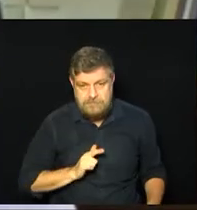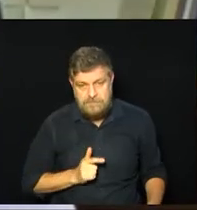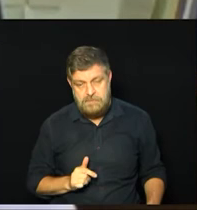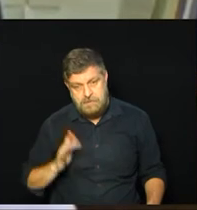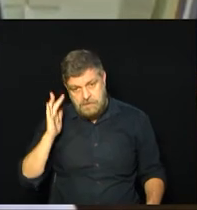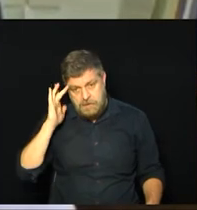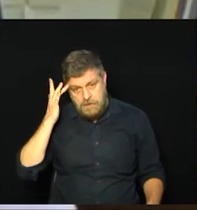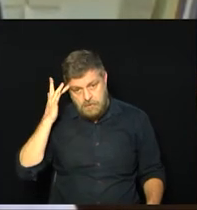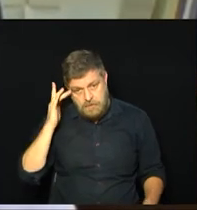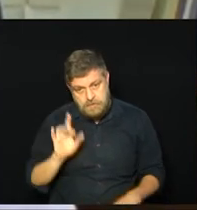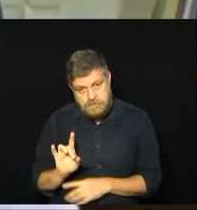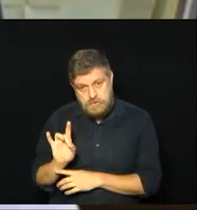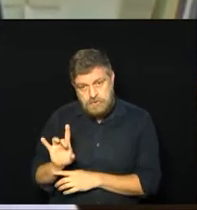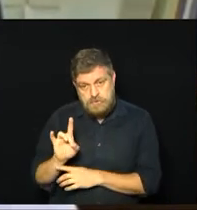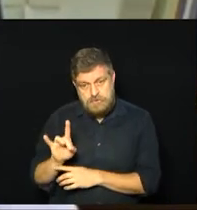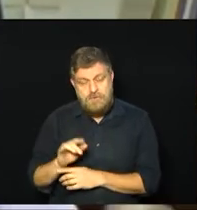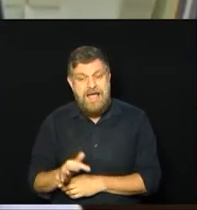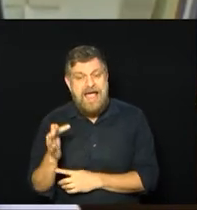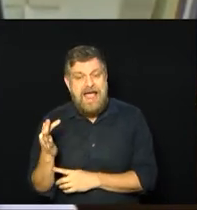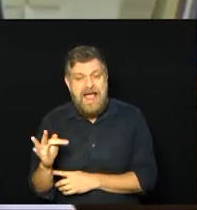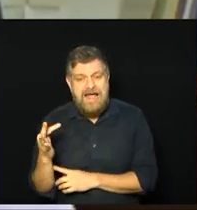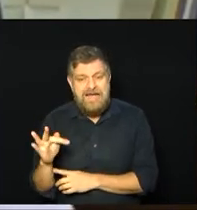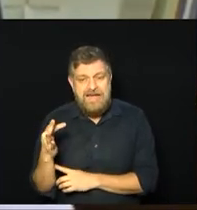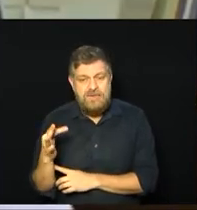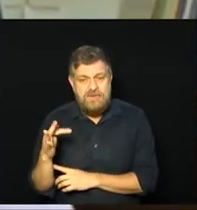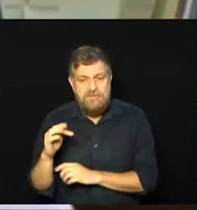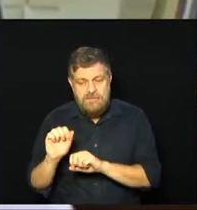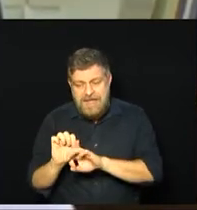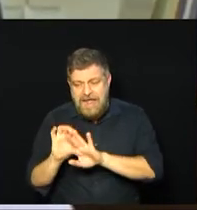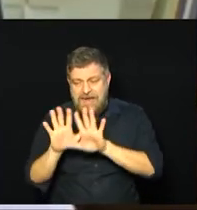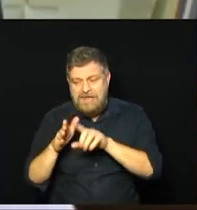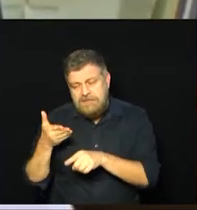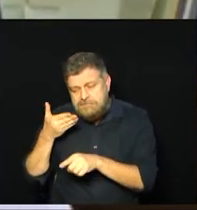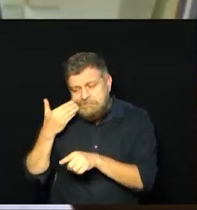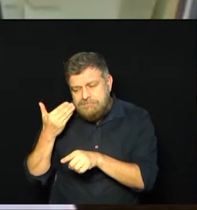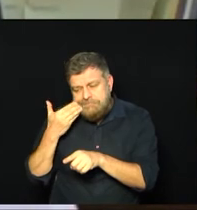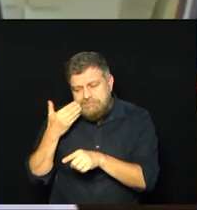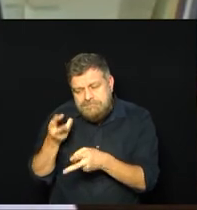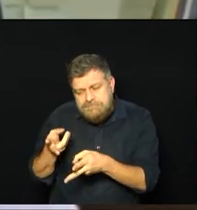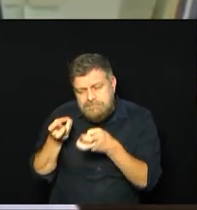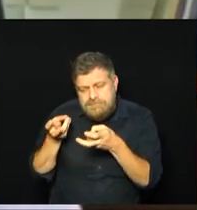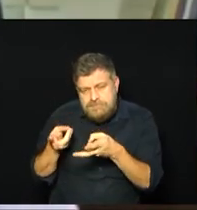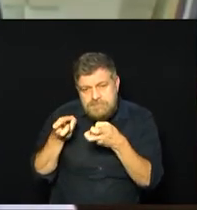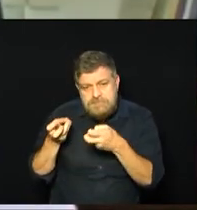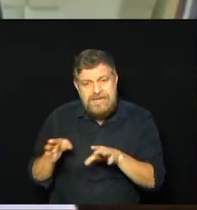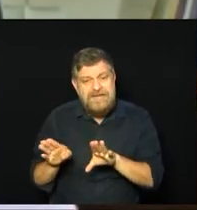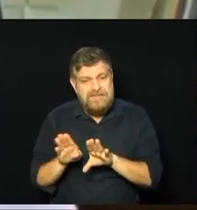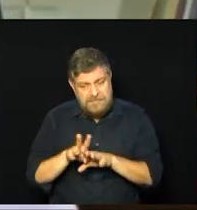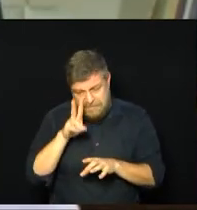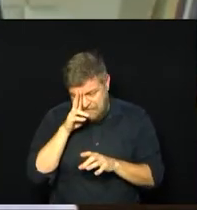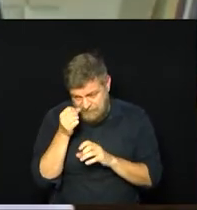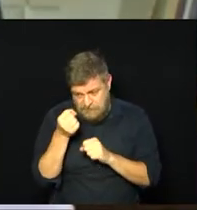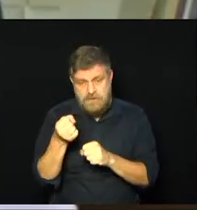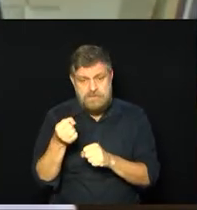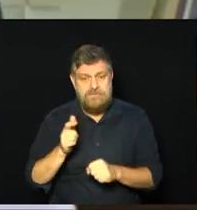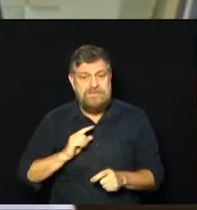que apenas a dor se tornou mais clara, mais visível e um pouco mais aguda também. Mas